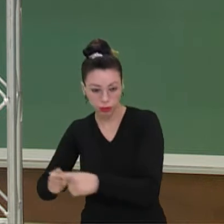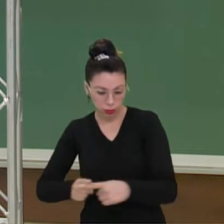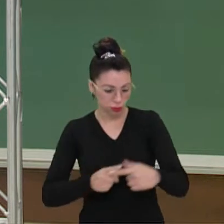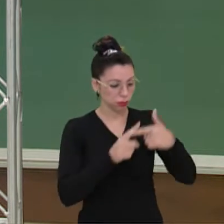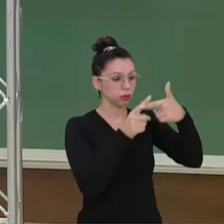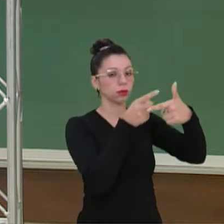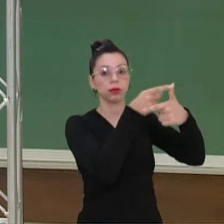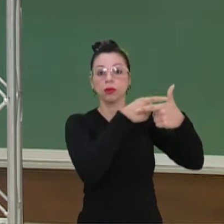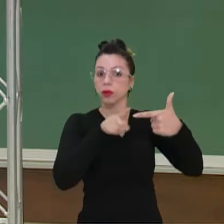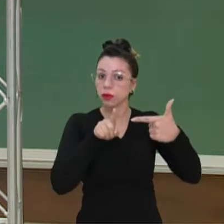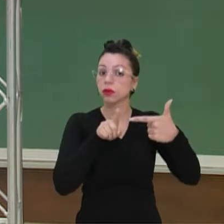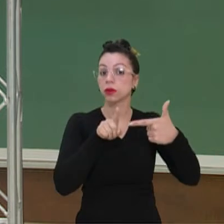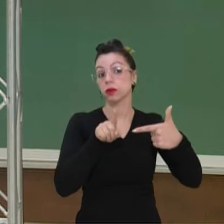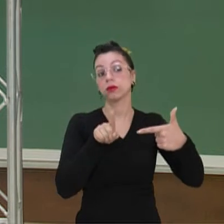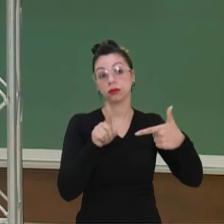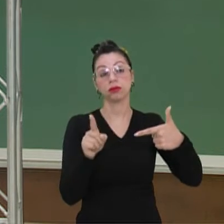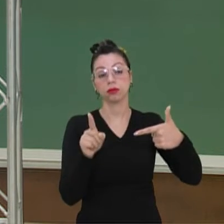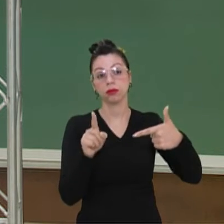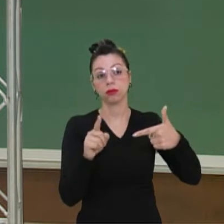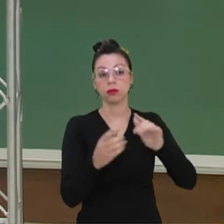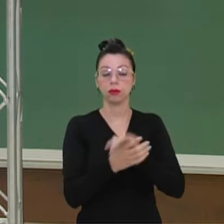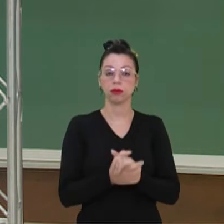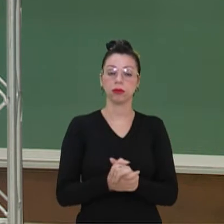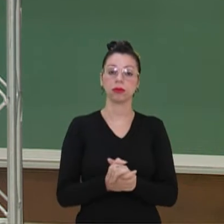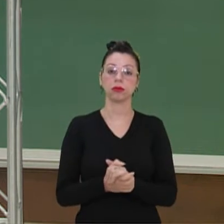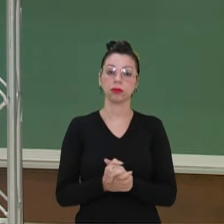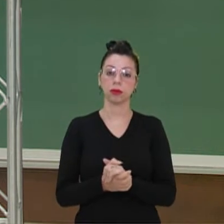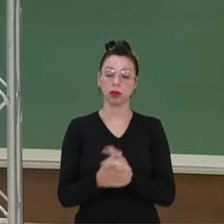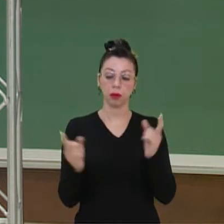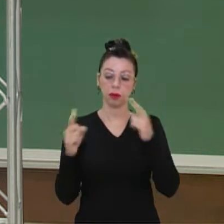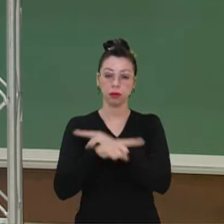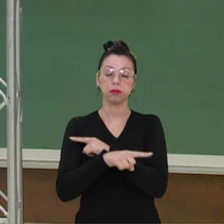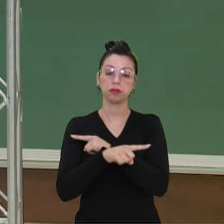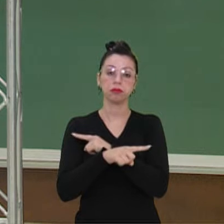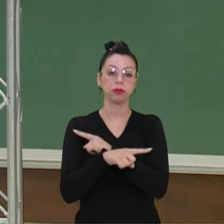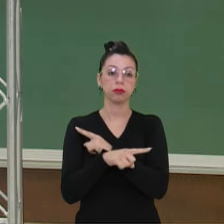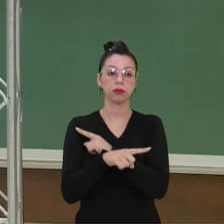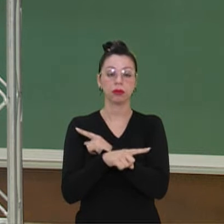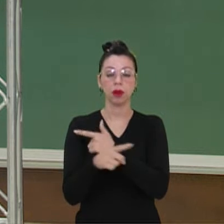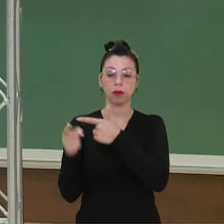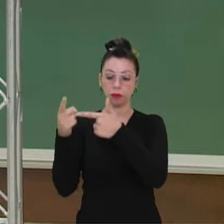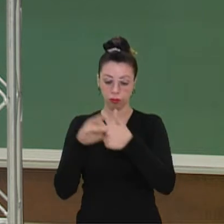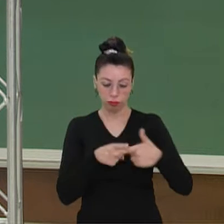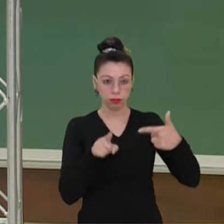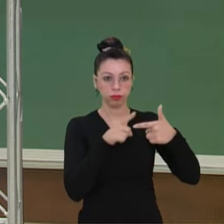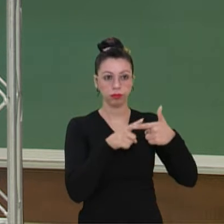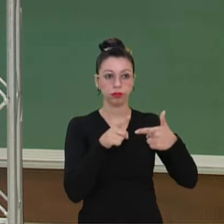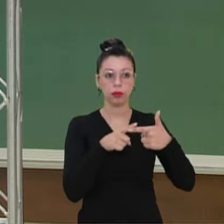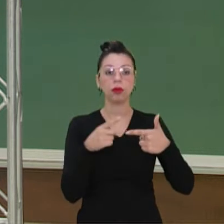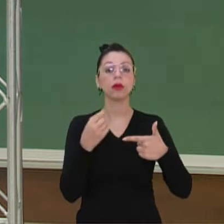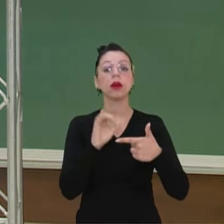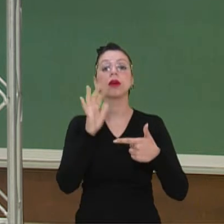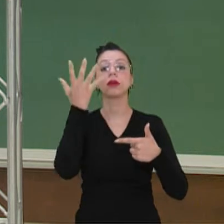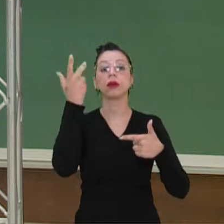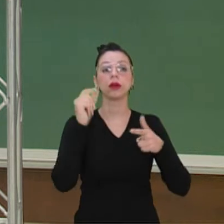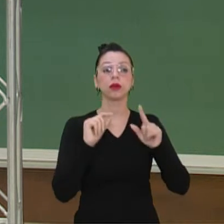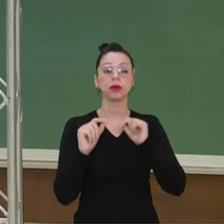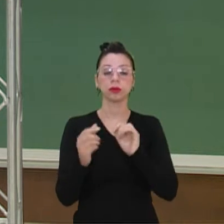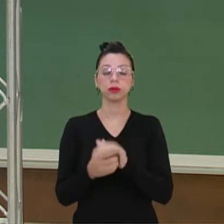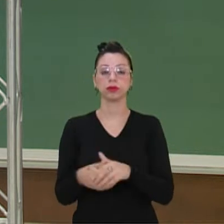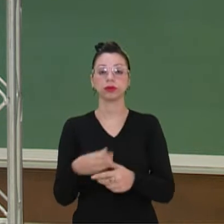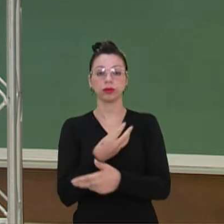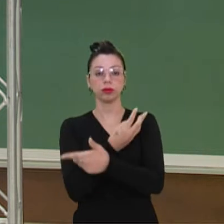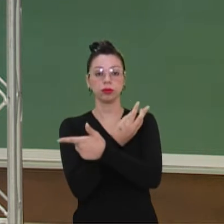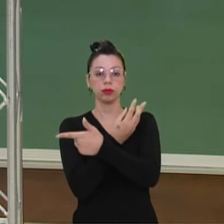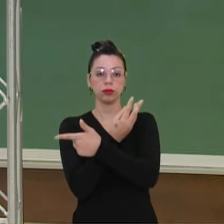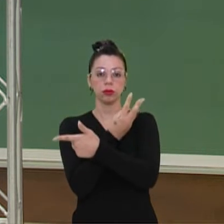quê? Isso! Dividindo. Operação inversa. Divisão. Né? Vamos dividir isso aqui. O que acontece?